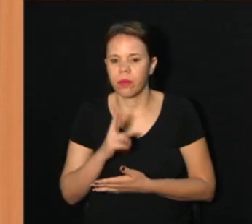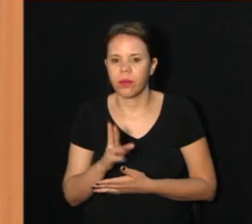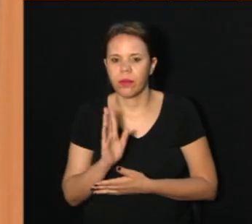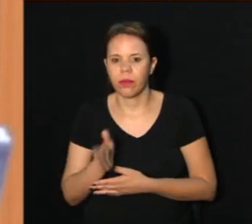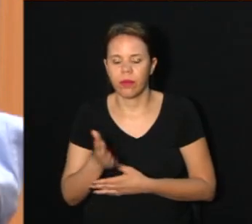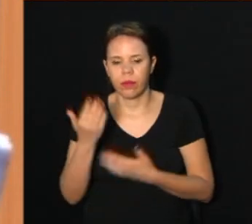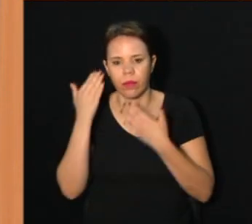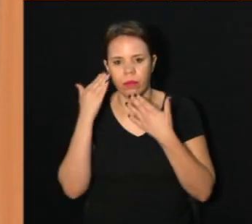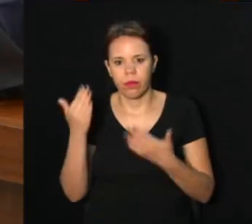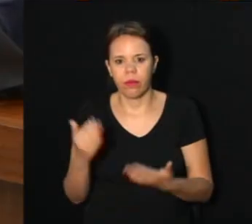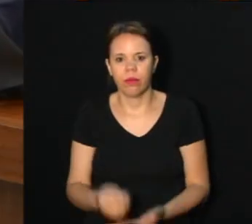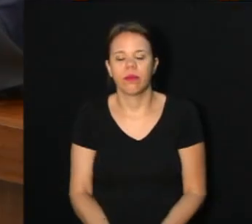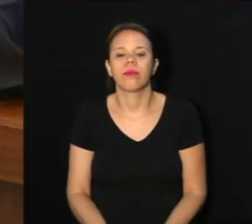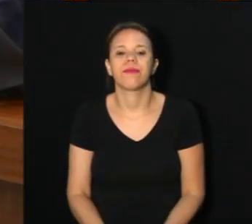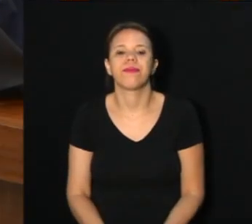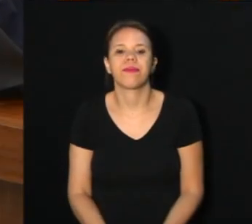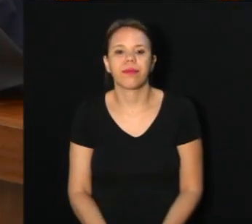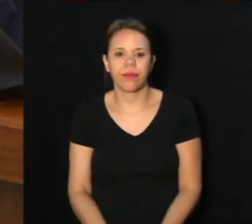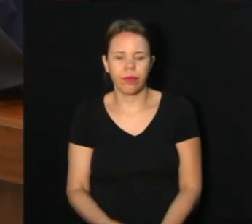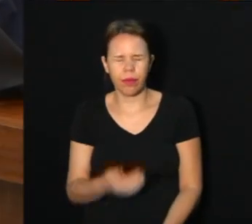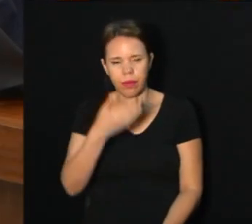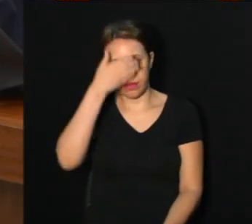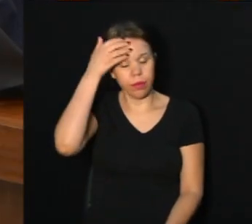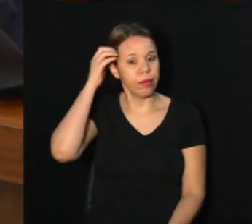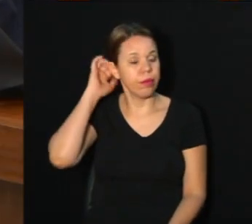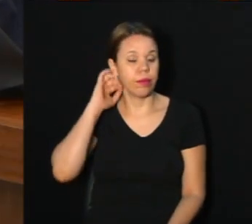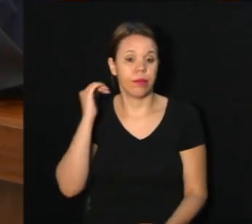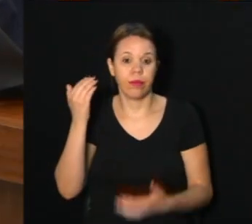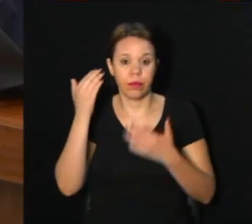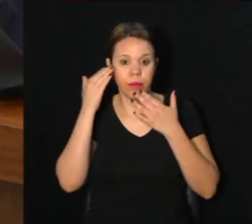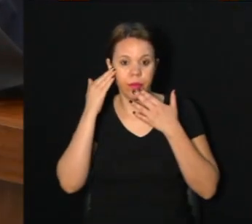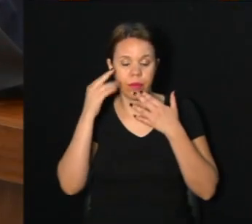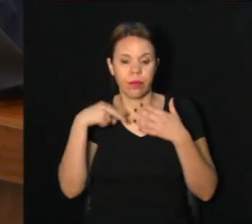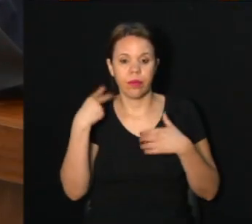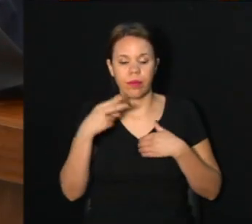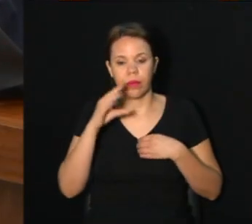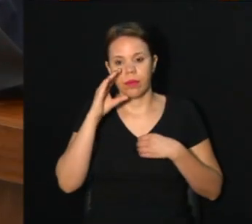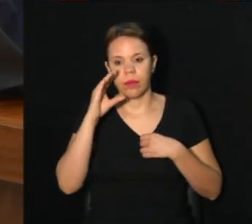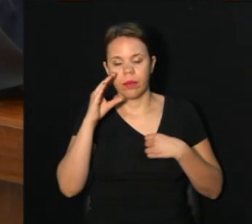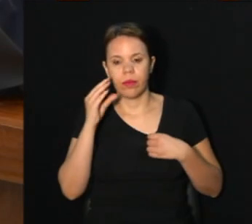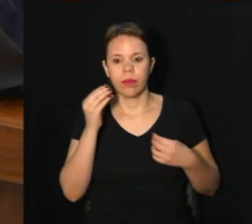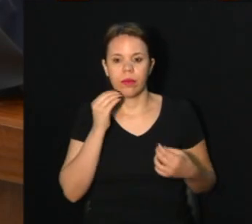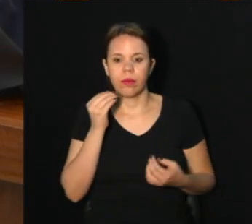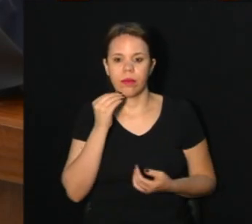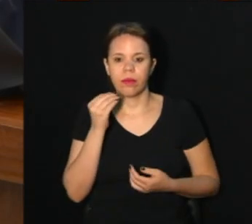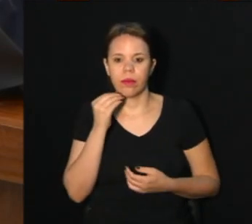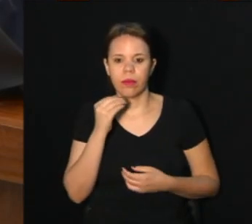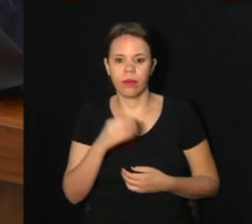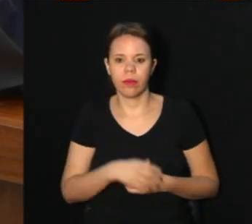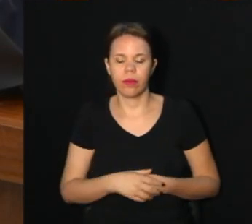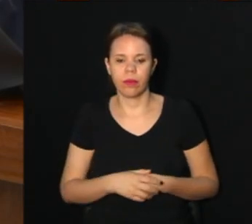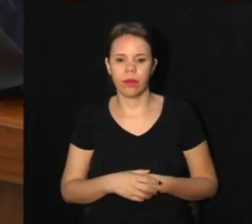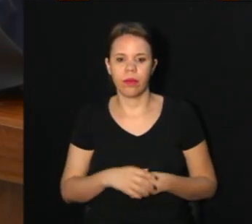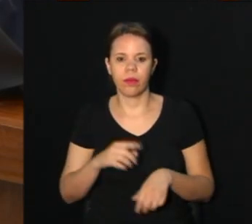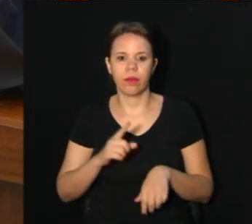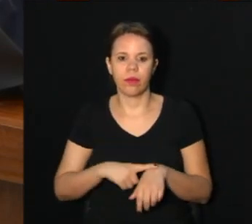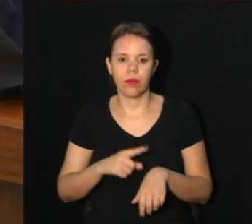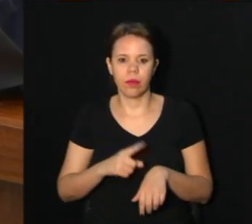eu agradeço. Bem, obrigado, vereador Cirilo, pela oportunidade. Momento